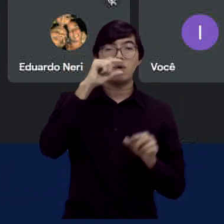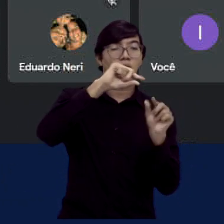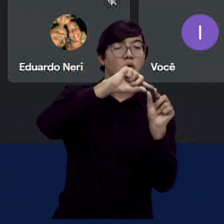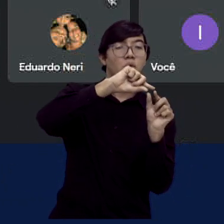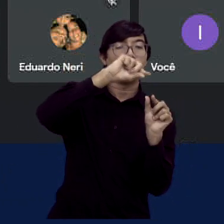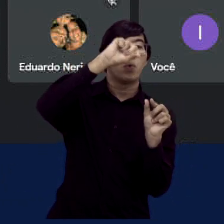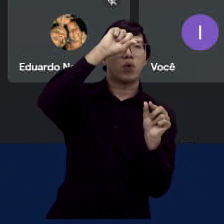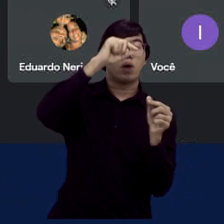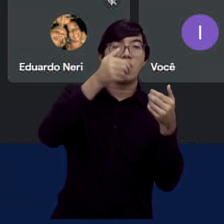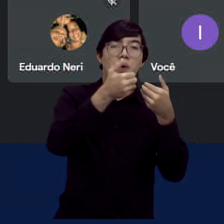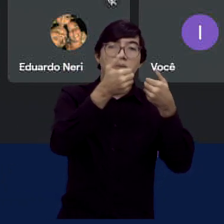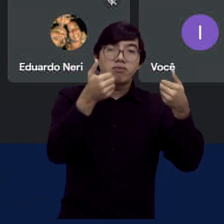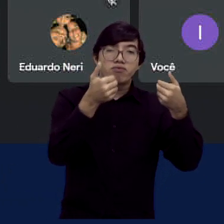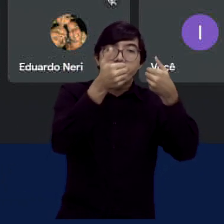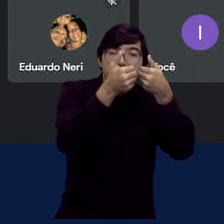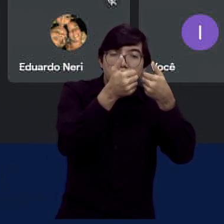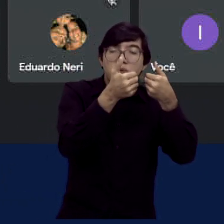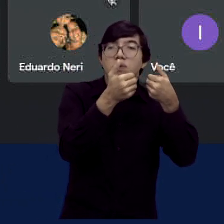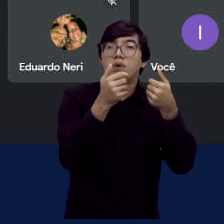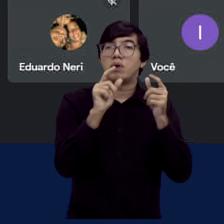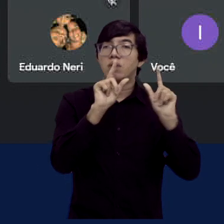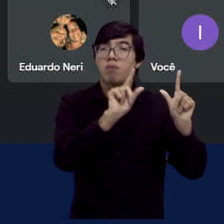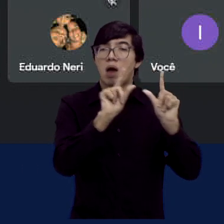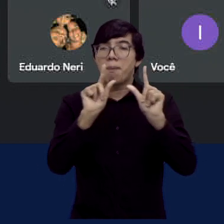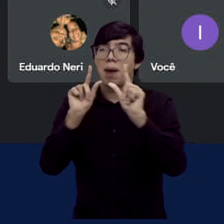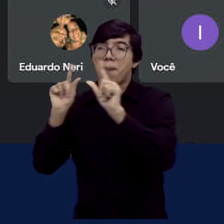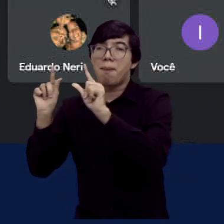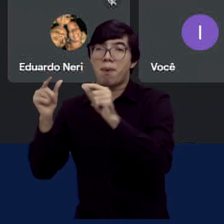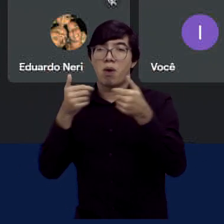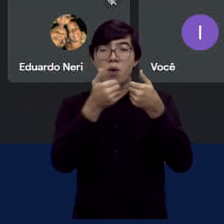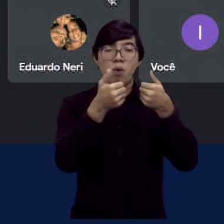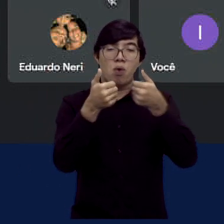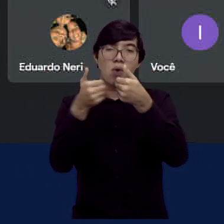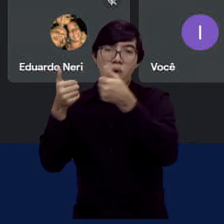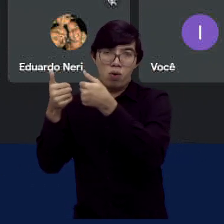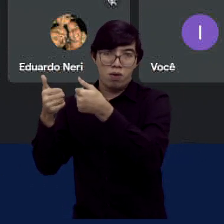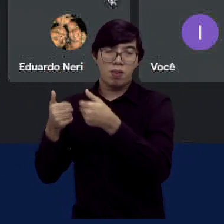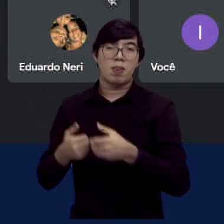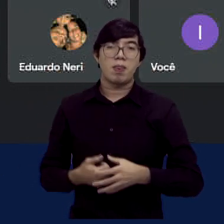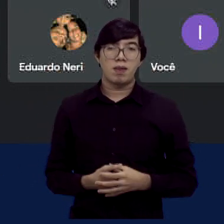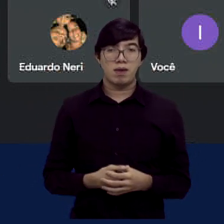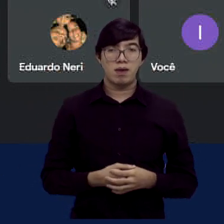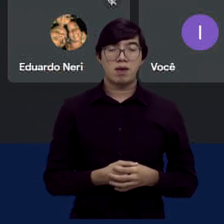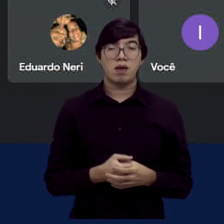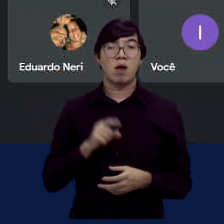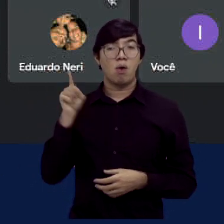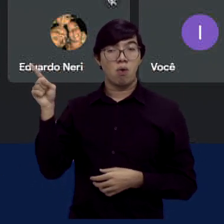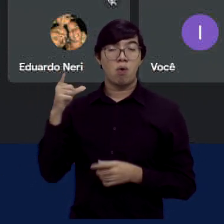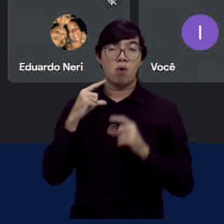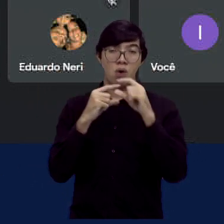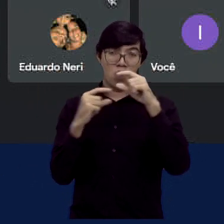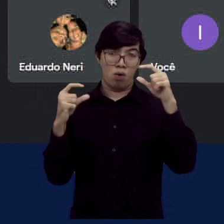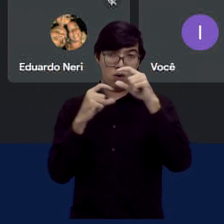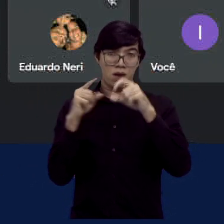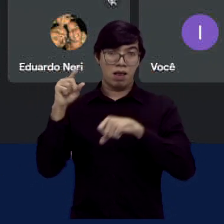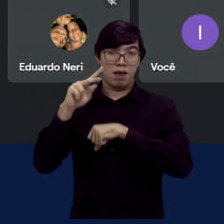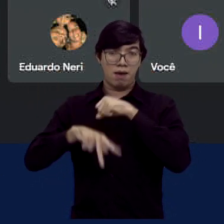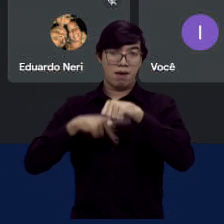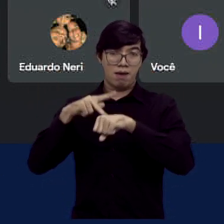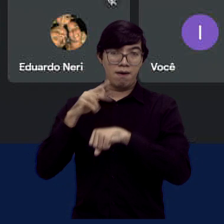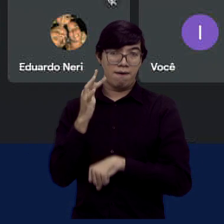outra, ok? O quadrinho francês, inclusive, ele tem uma coisa interessante. É muito difícil no